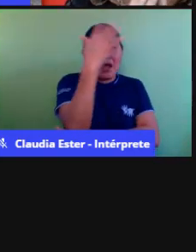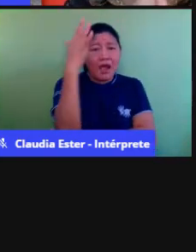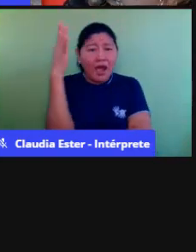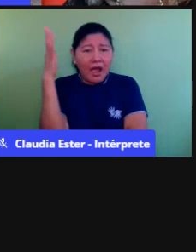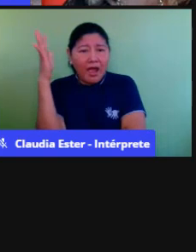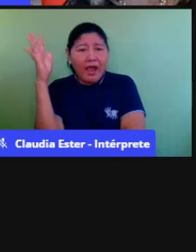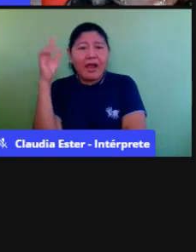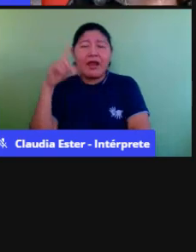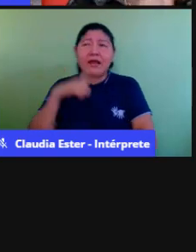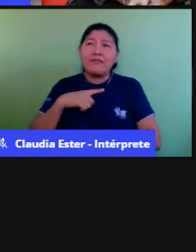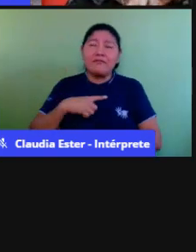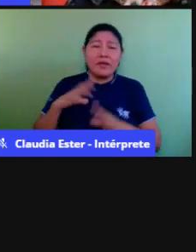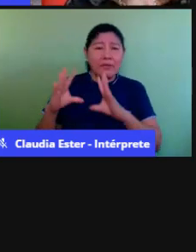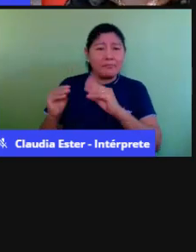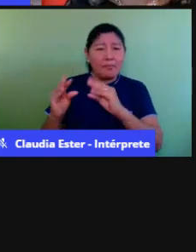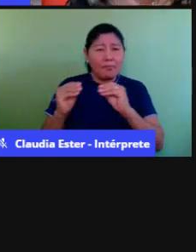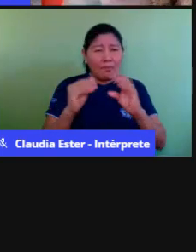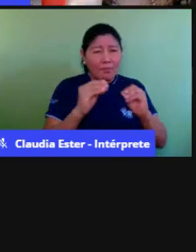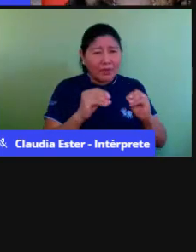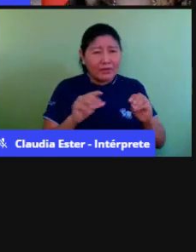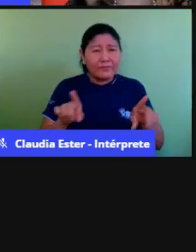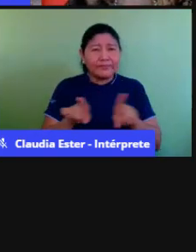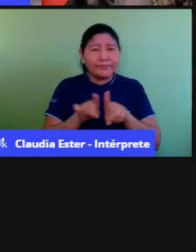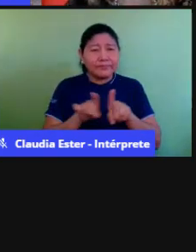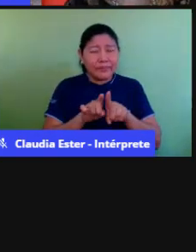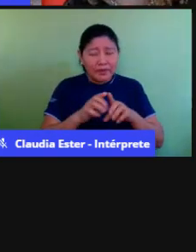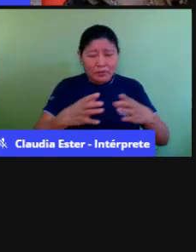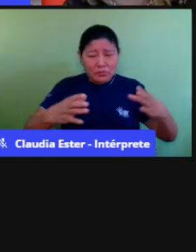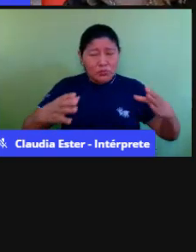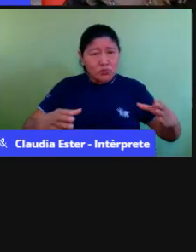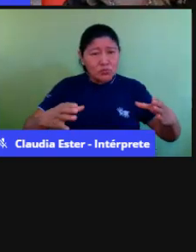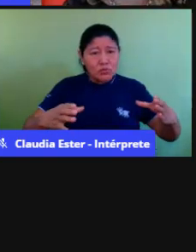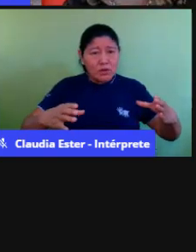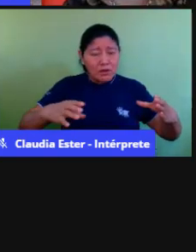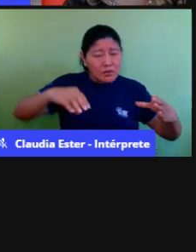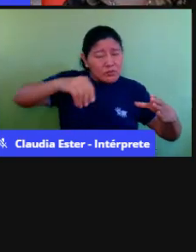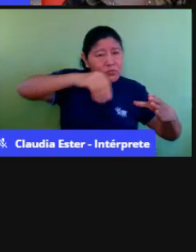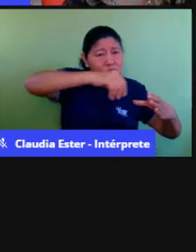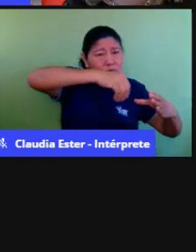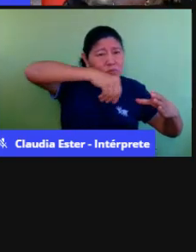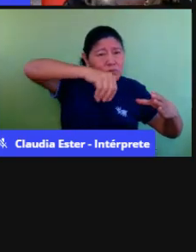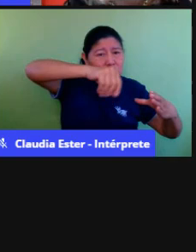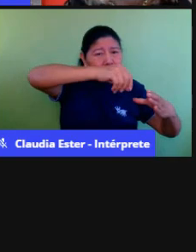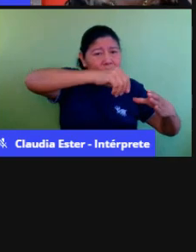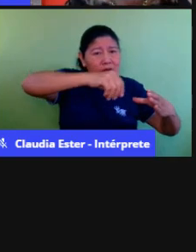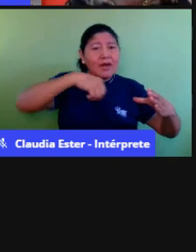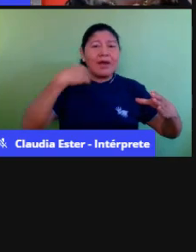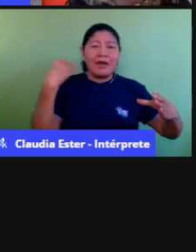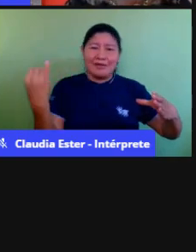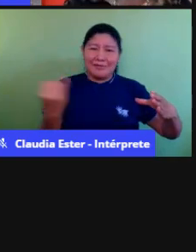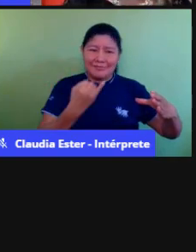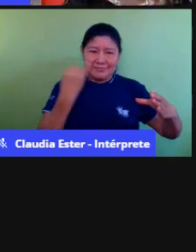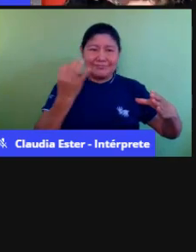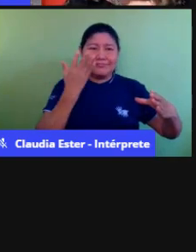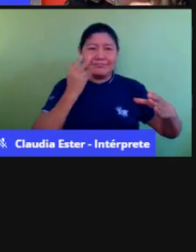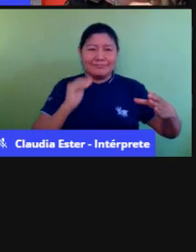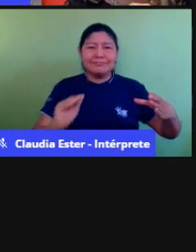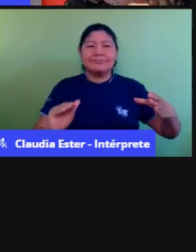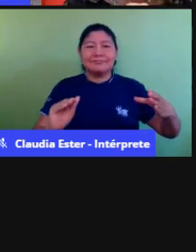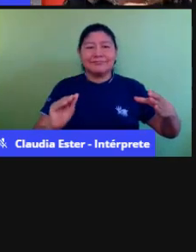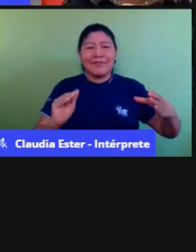uma mangueira de água, uma bacia de água, com barro? Tem que deixar a criança trabalhar com isso aí, faz parte do DNA dela.